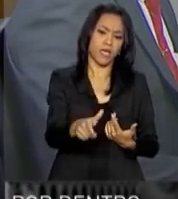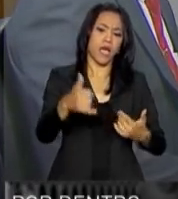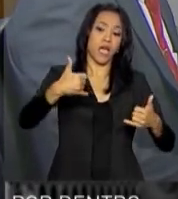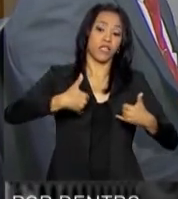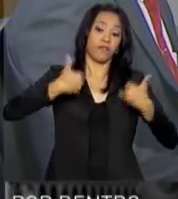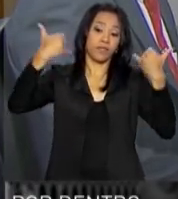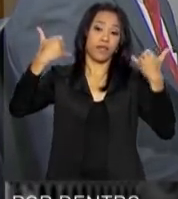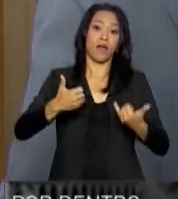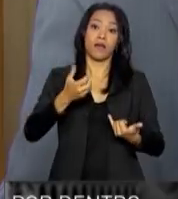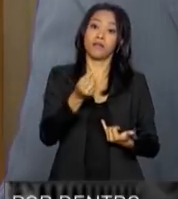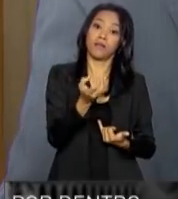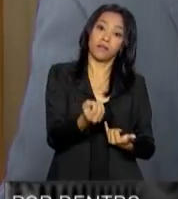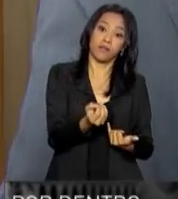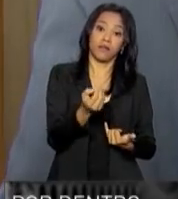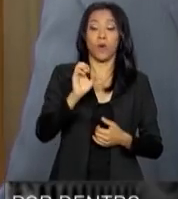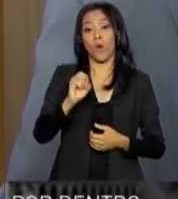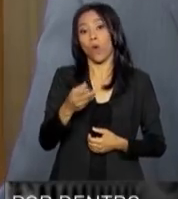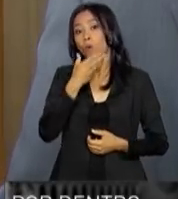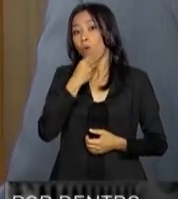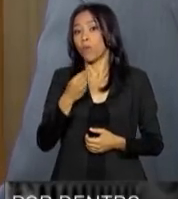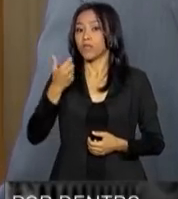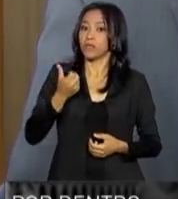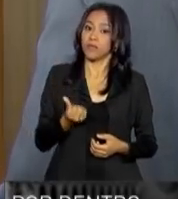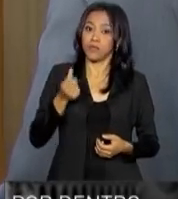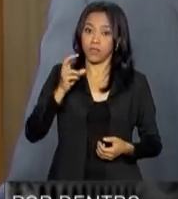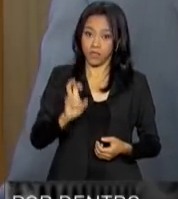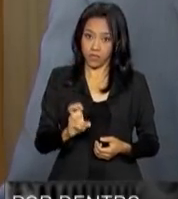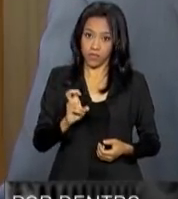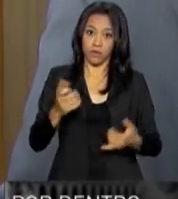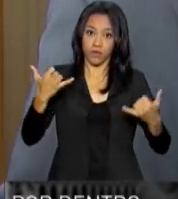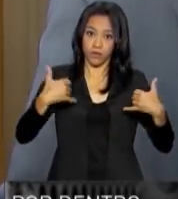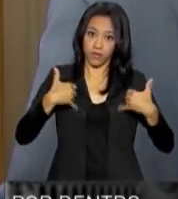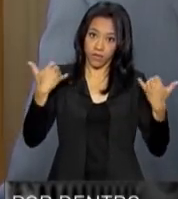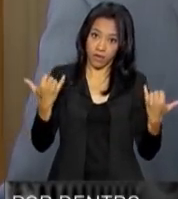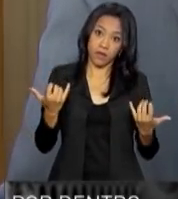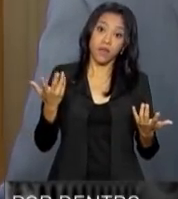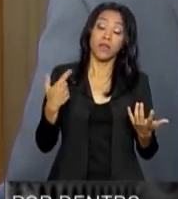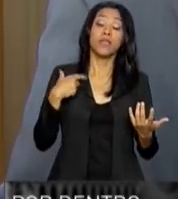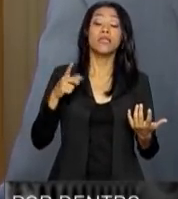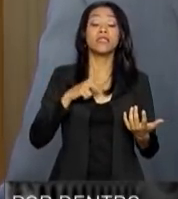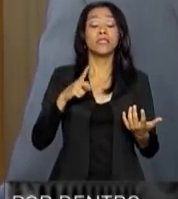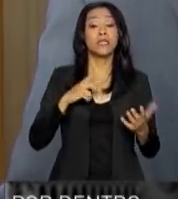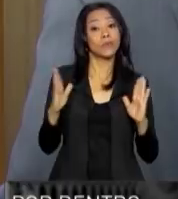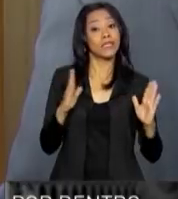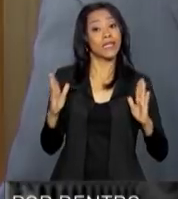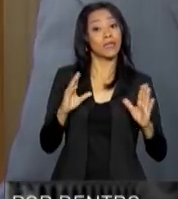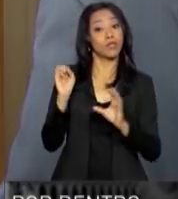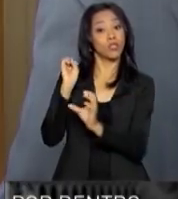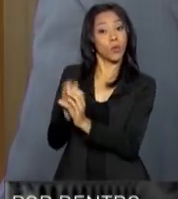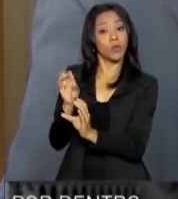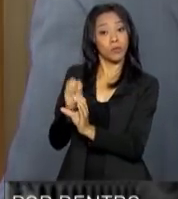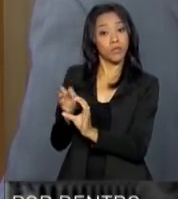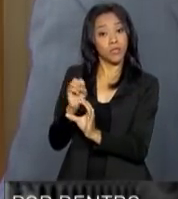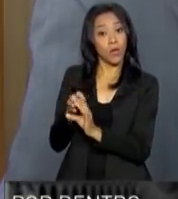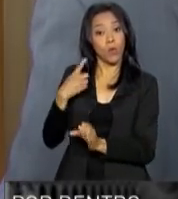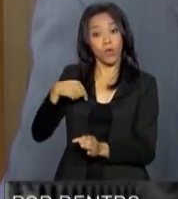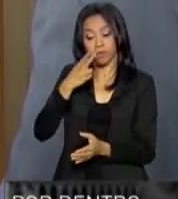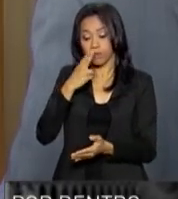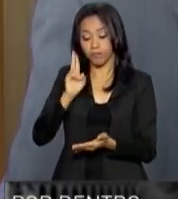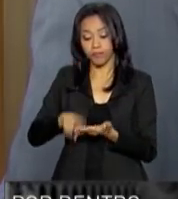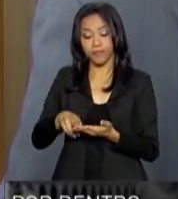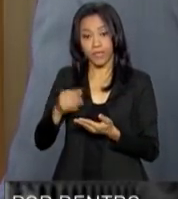60 anos mulher ou 65 anos homens e têm o tempo mínimo de contribuição esses segurados que nós enviamos uma carta dizendo